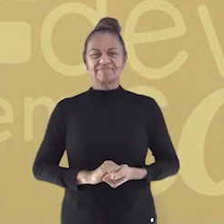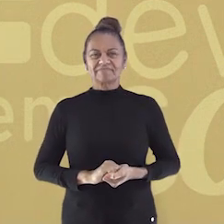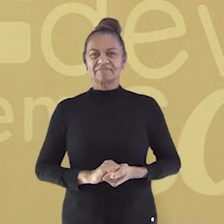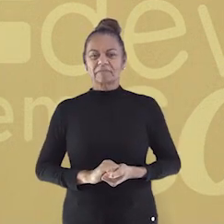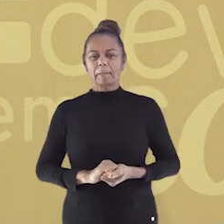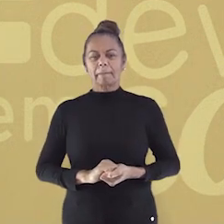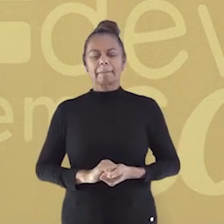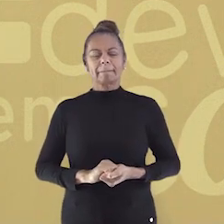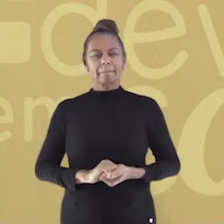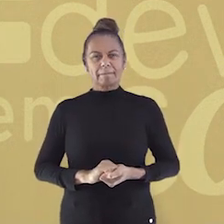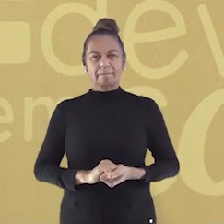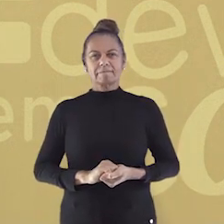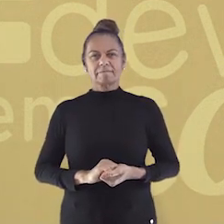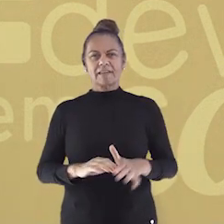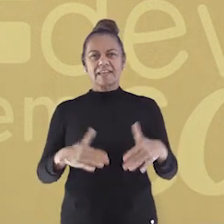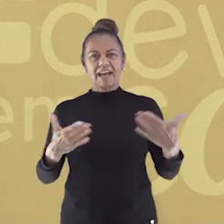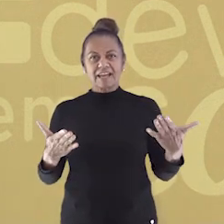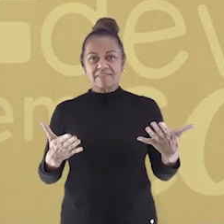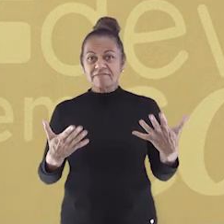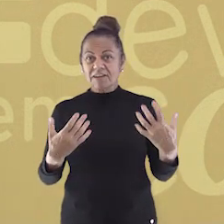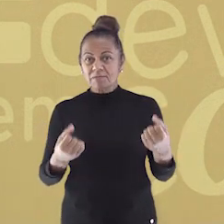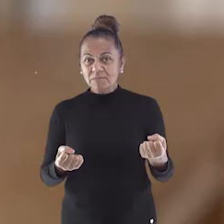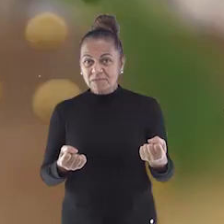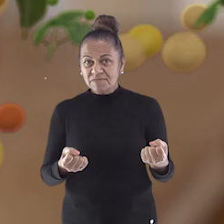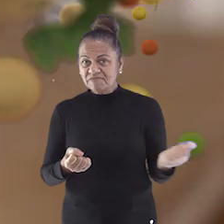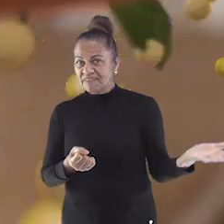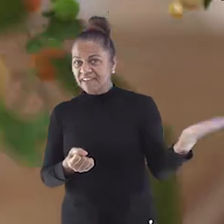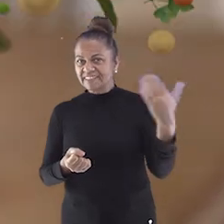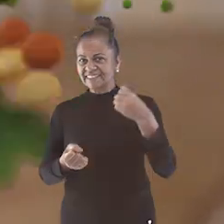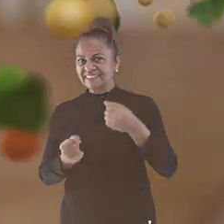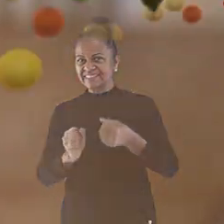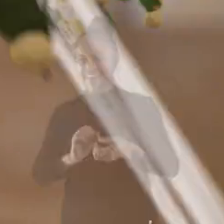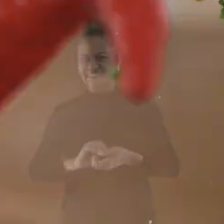participação. E aí, vamos lá então? Vem comigo!